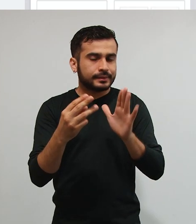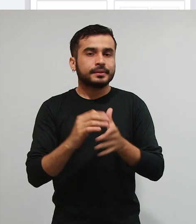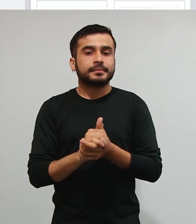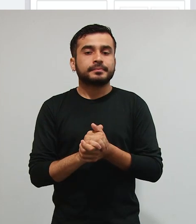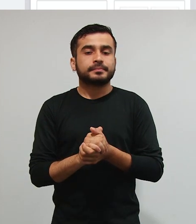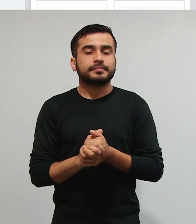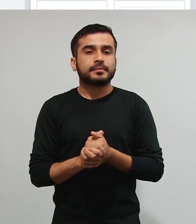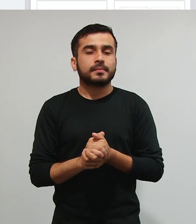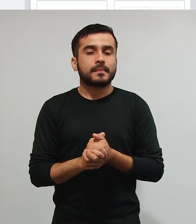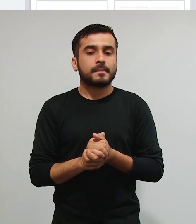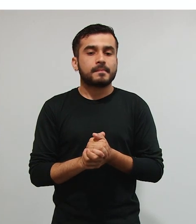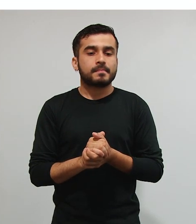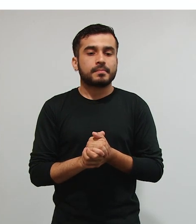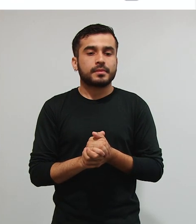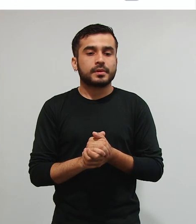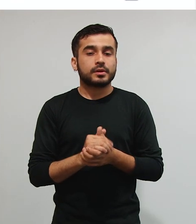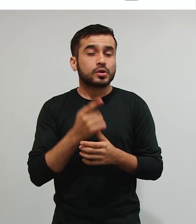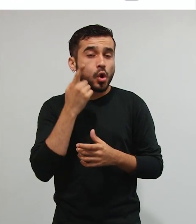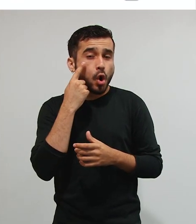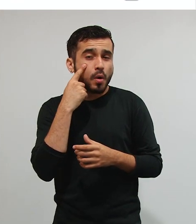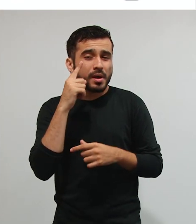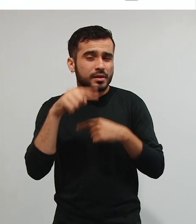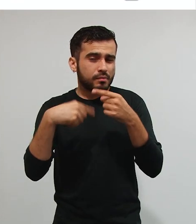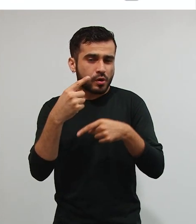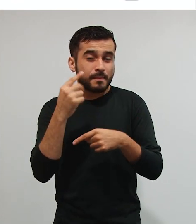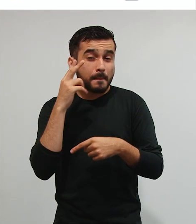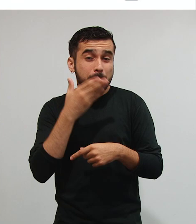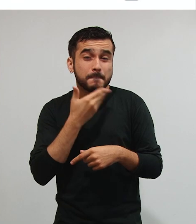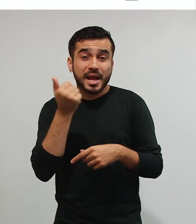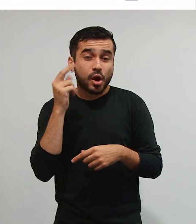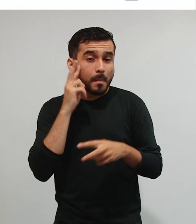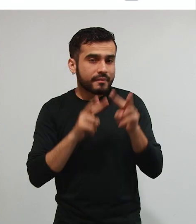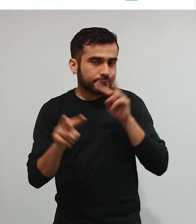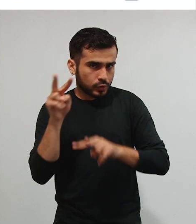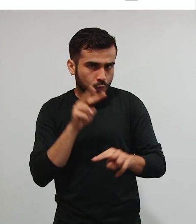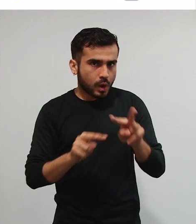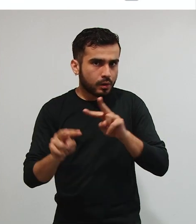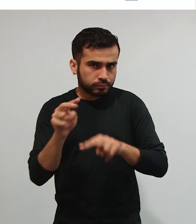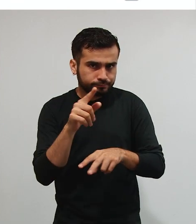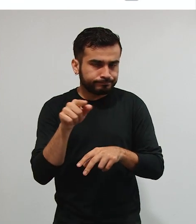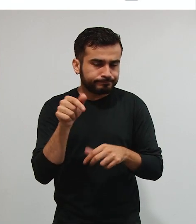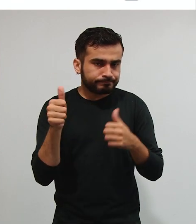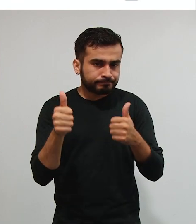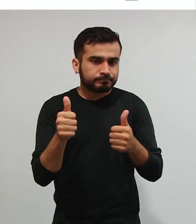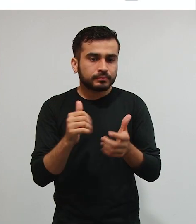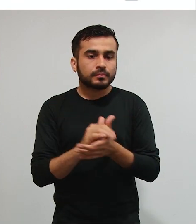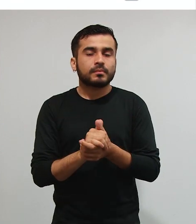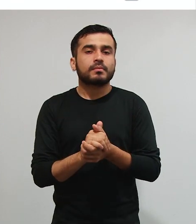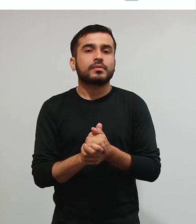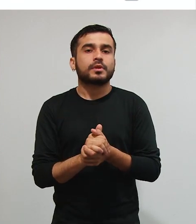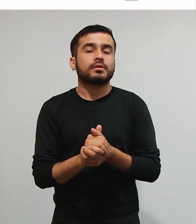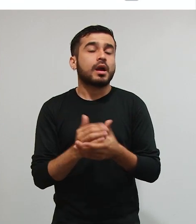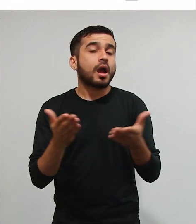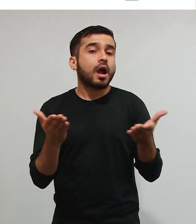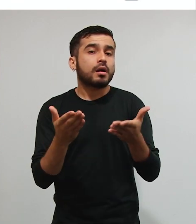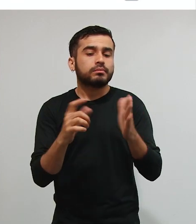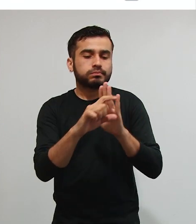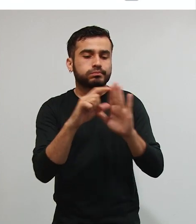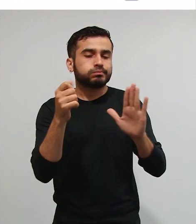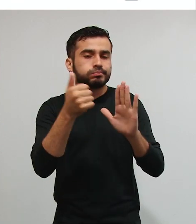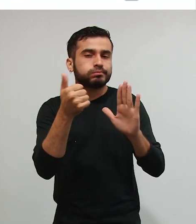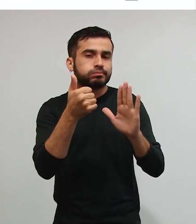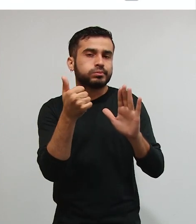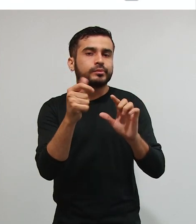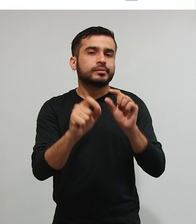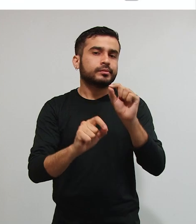momento, eu vou deixar maior só para a gente melhorar a visualização do texto, tá? Então, no primeiro momento, o que a gente